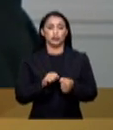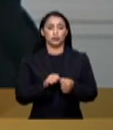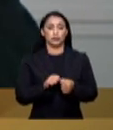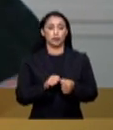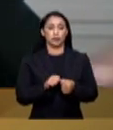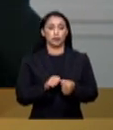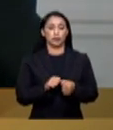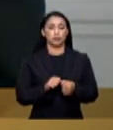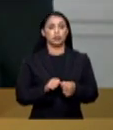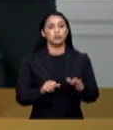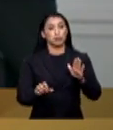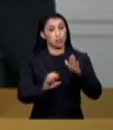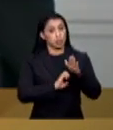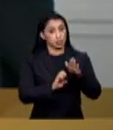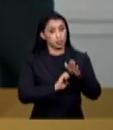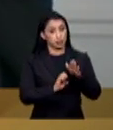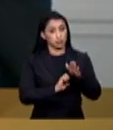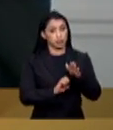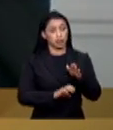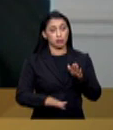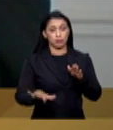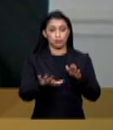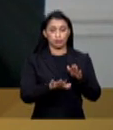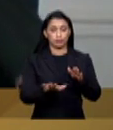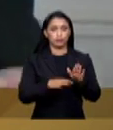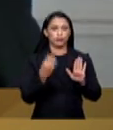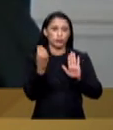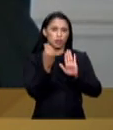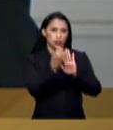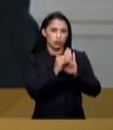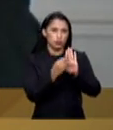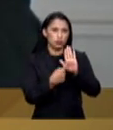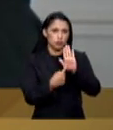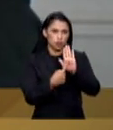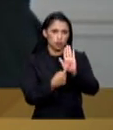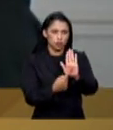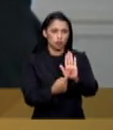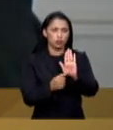entes. No dispositivo impugnado,